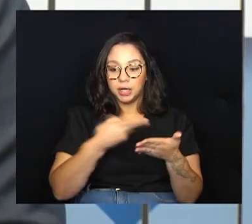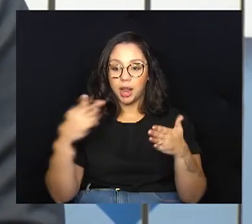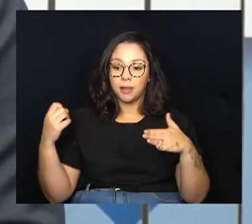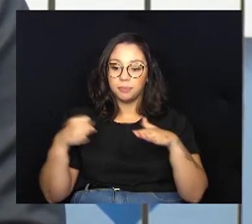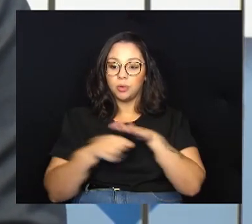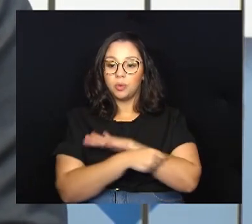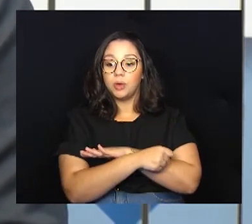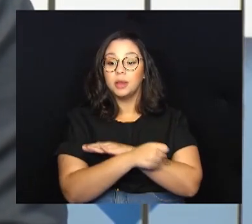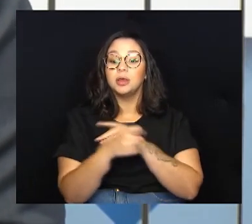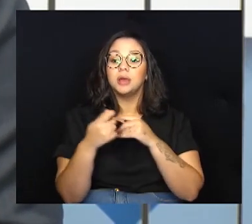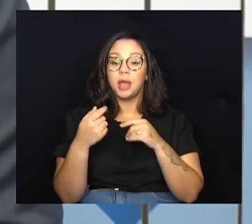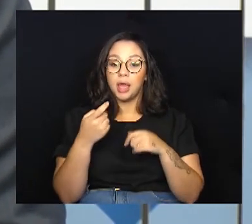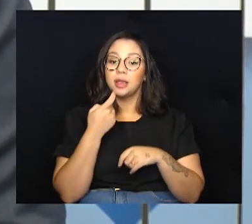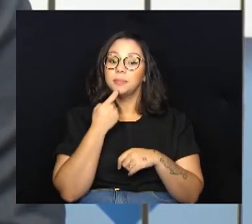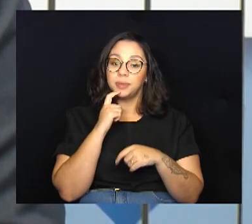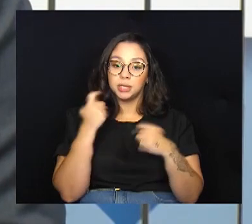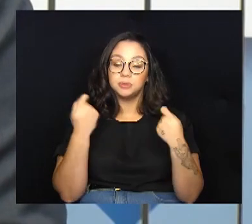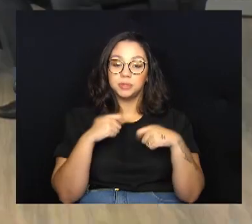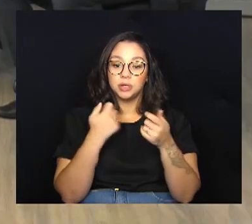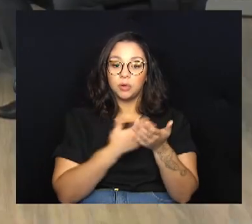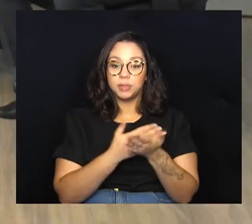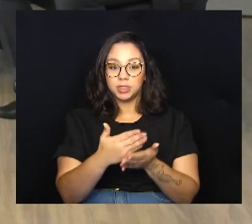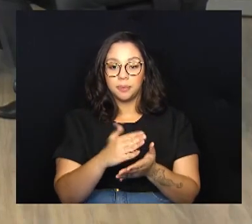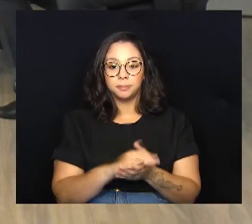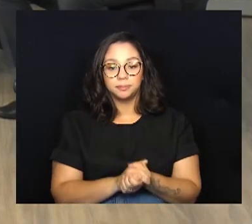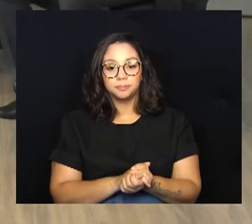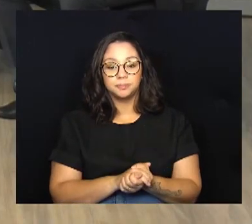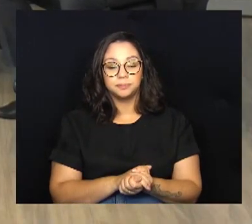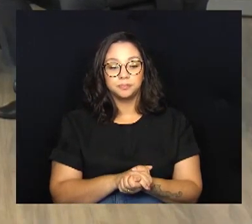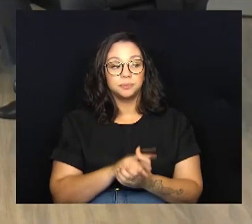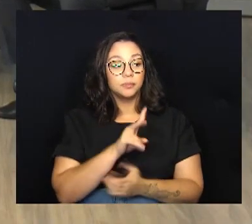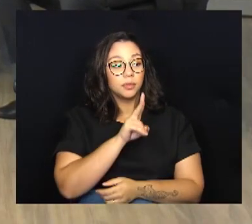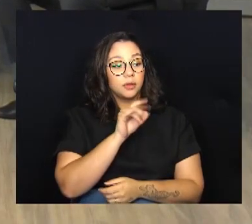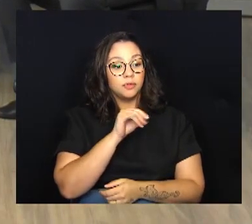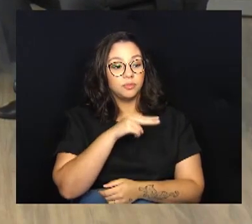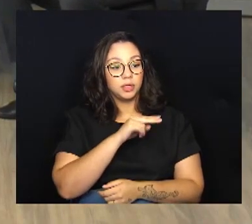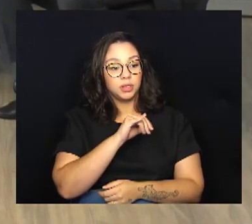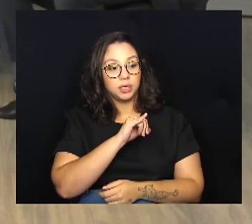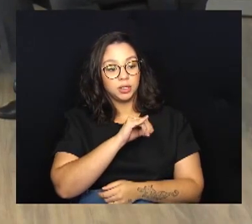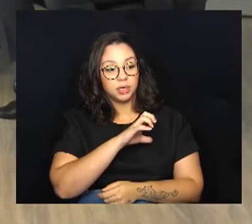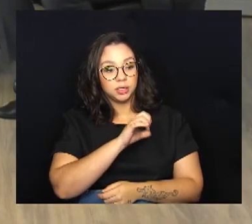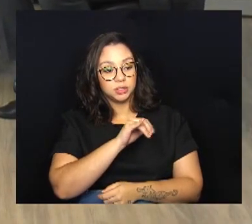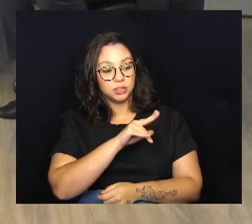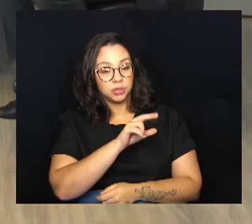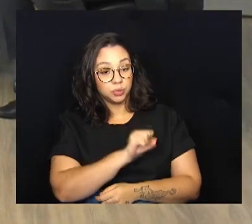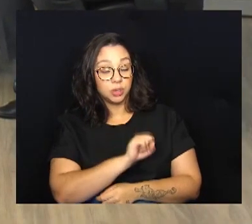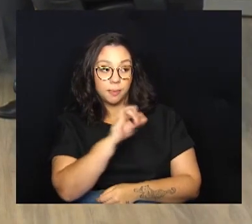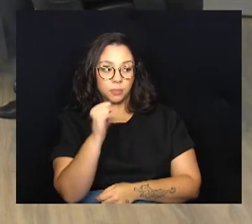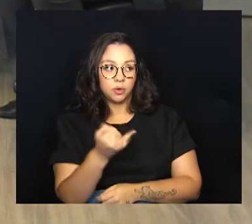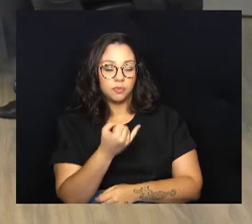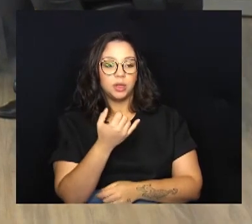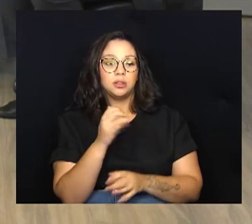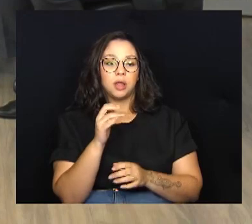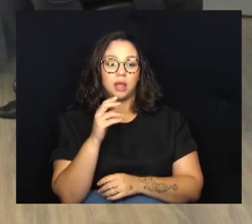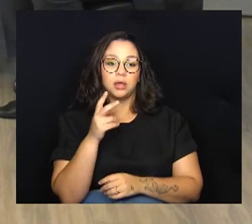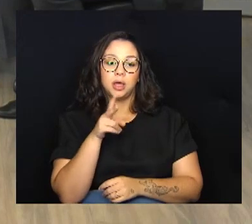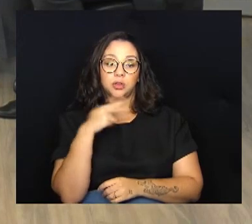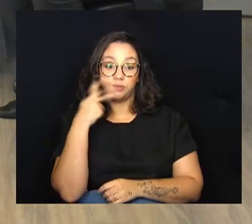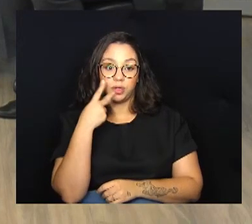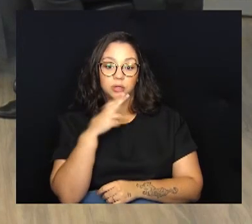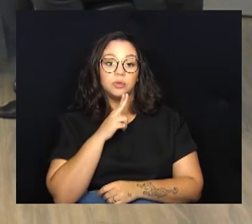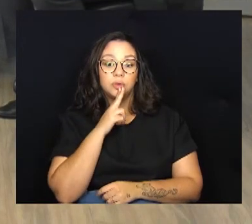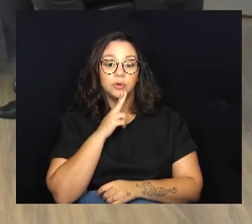população. Porque às vezes as pessoas pensam que, olha, só pode participar quem é do conselho. E tem alguns conselhos que têm essa abertura para